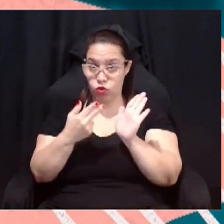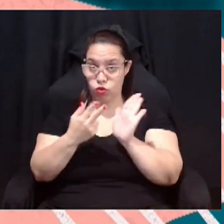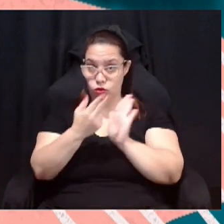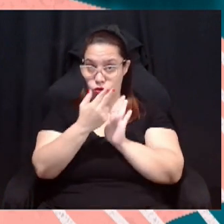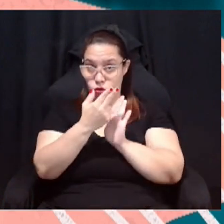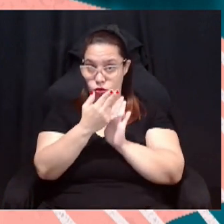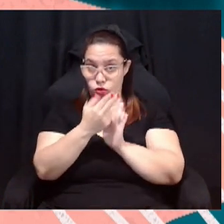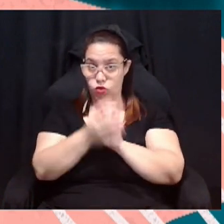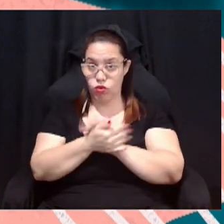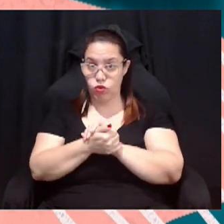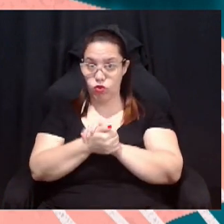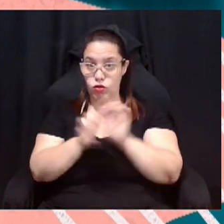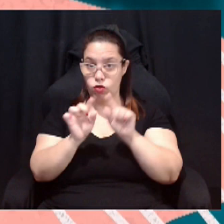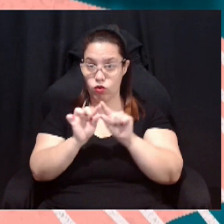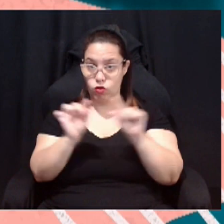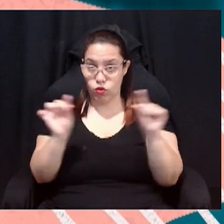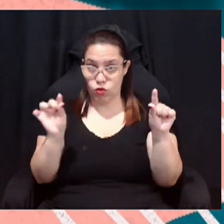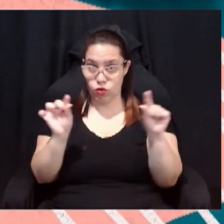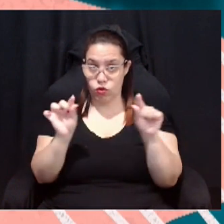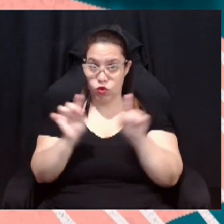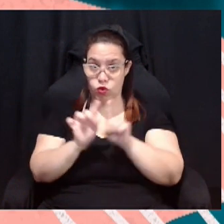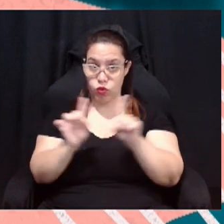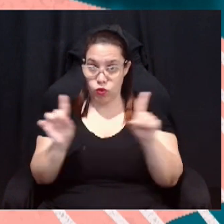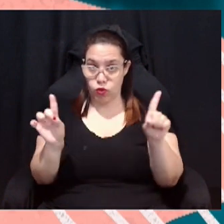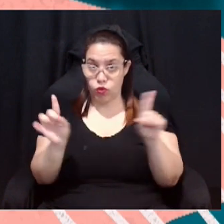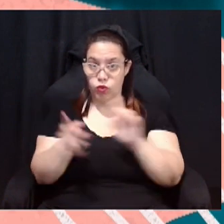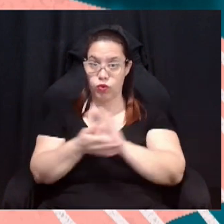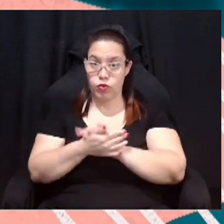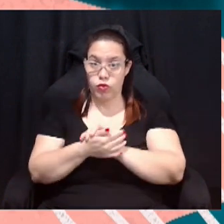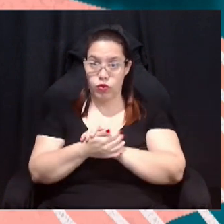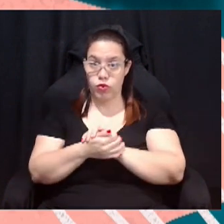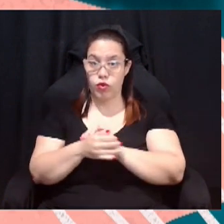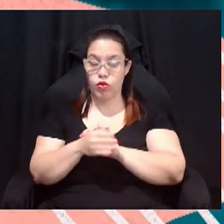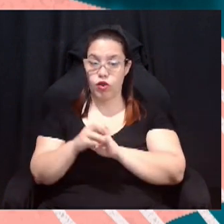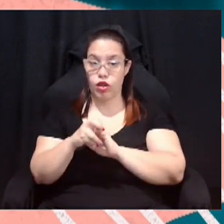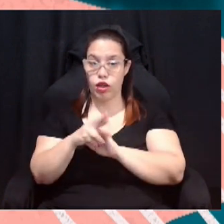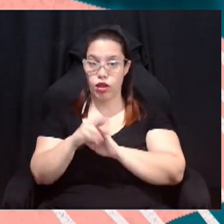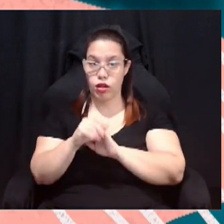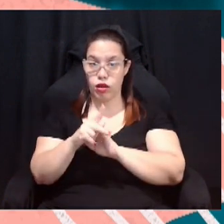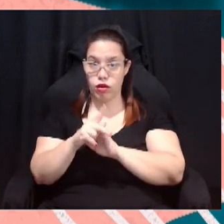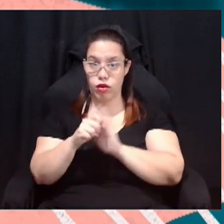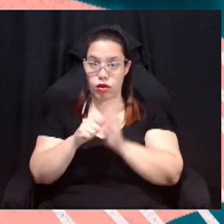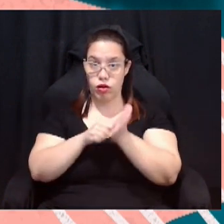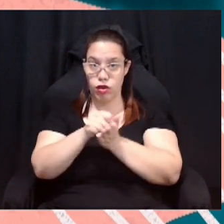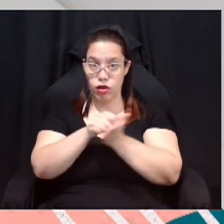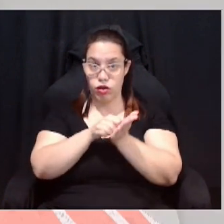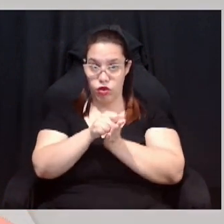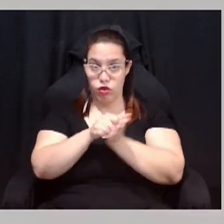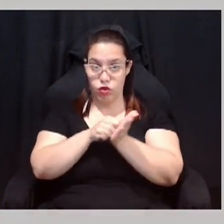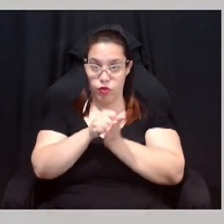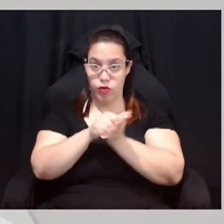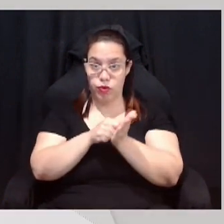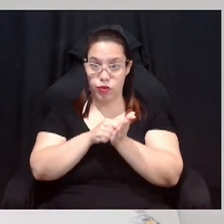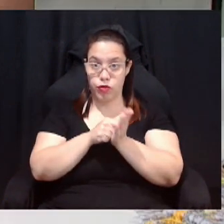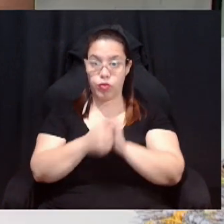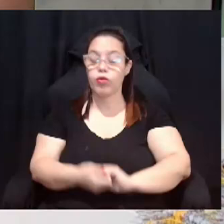fita métrica ou régua, fita crepe, rasqueadeira.